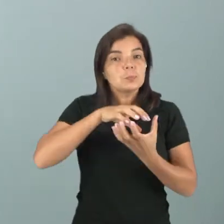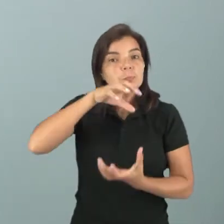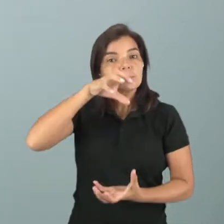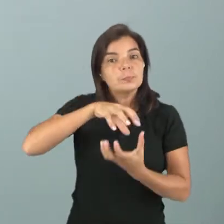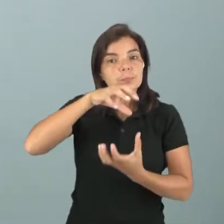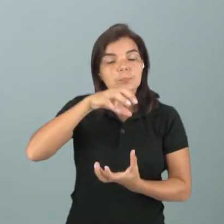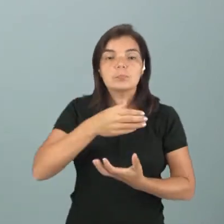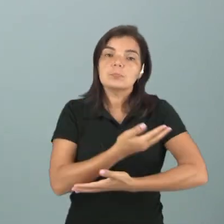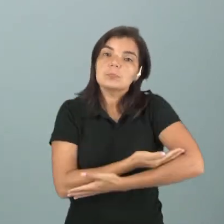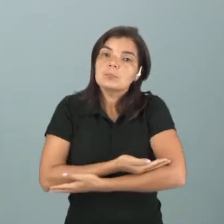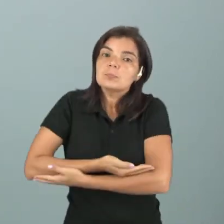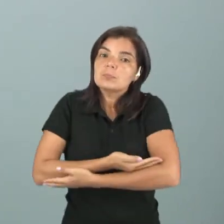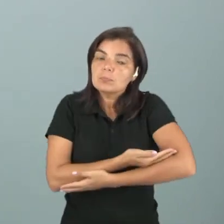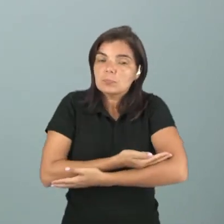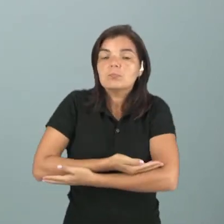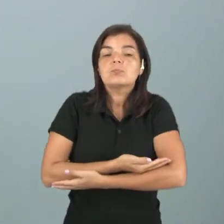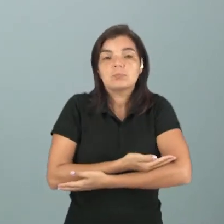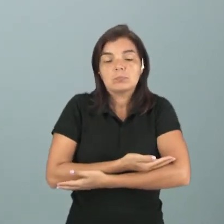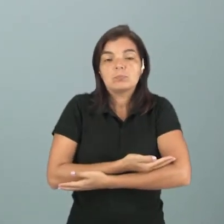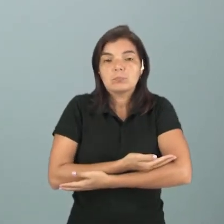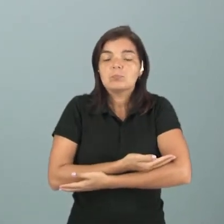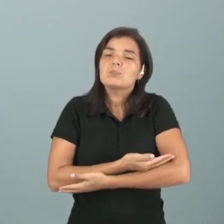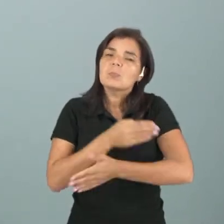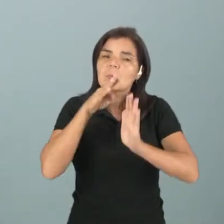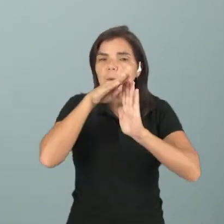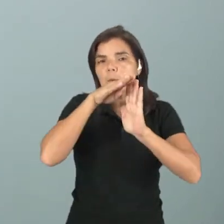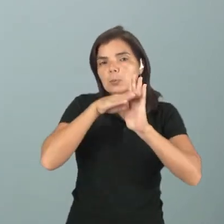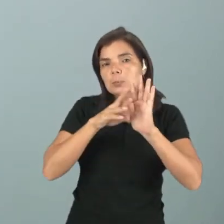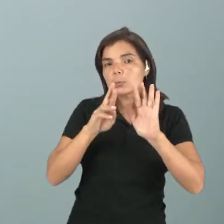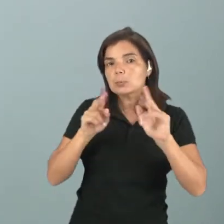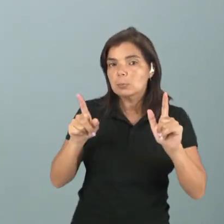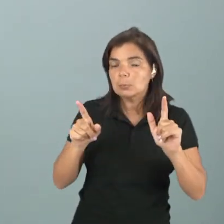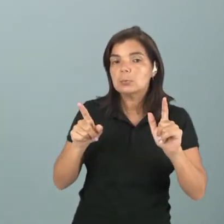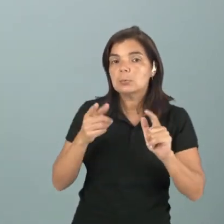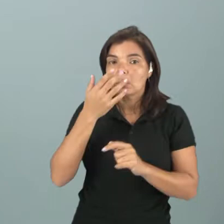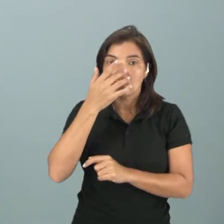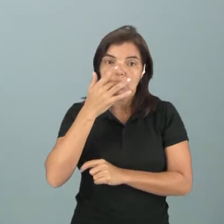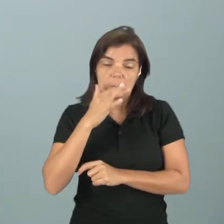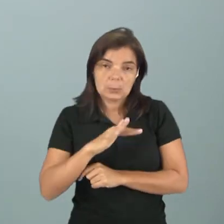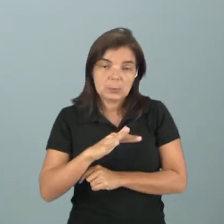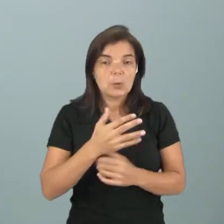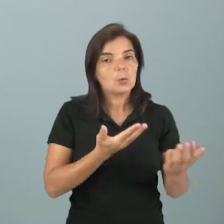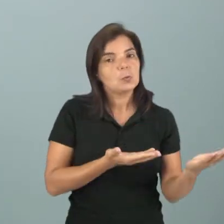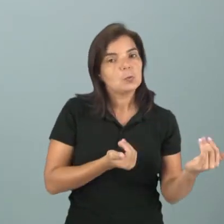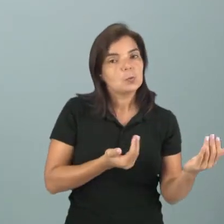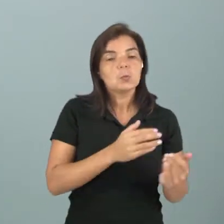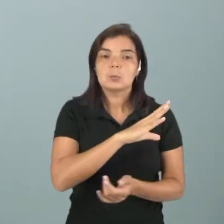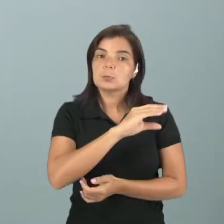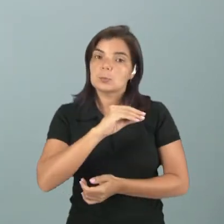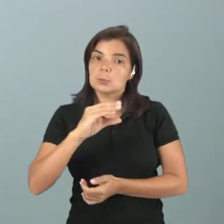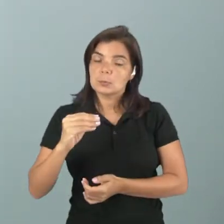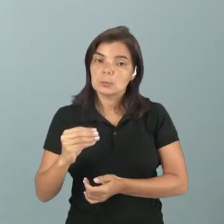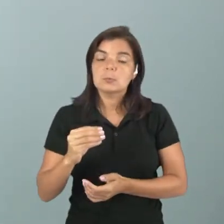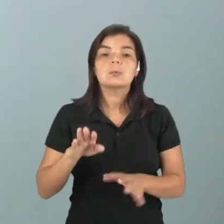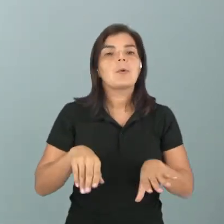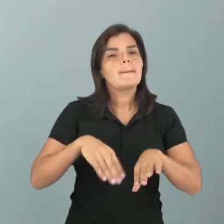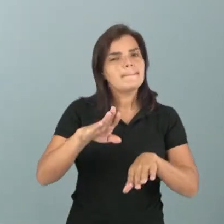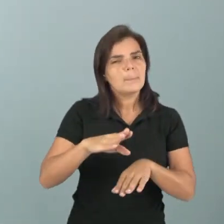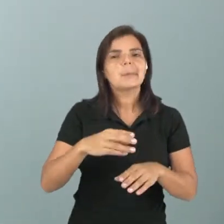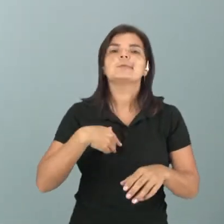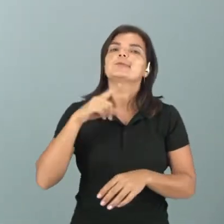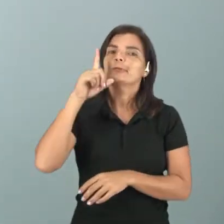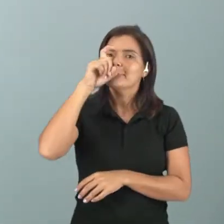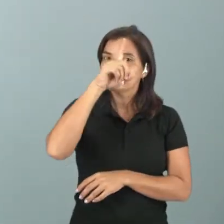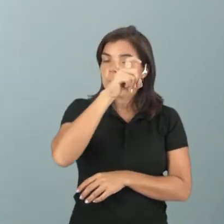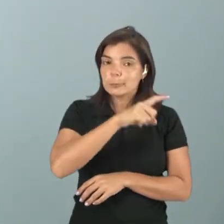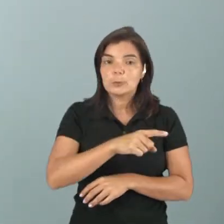idosos e os bebês, devido à sua imunidade ser diferente aí de uma criança, de um adolescente, de um adulto, acabam sendo mais afetados